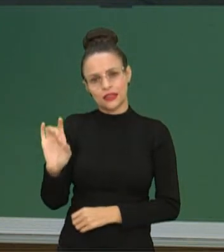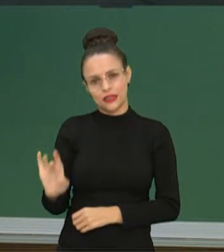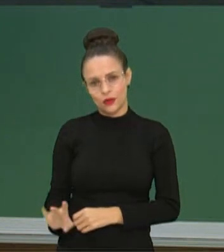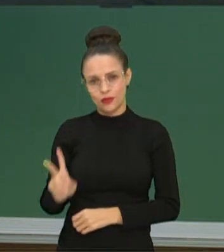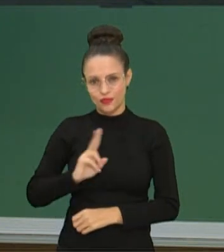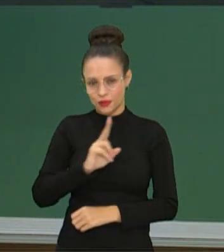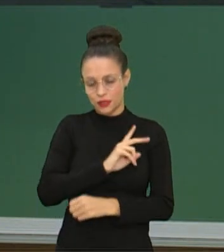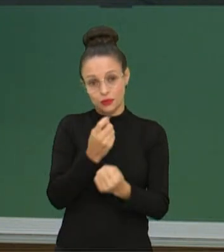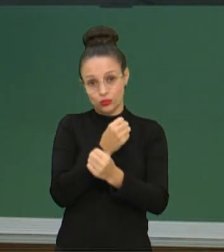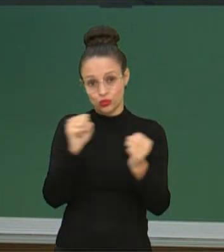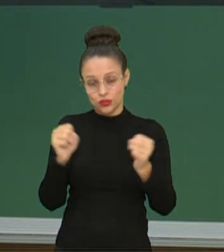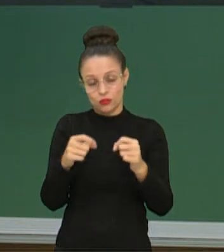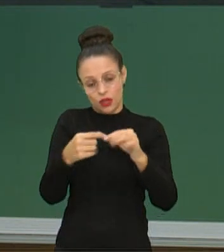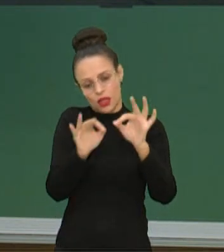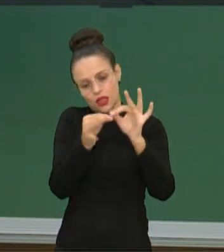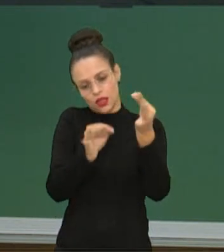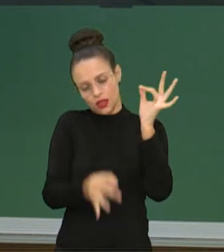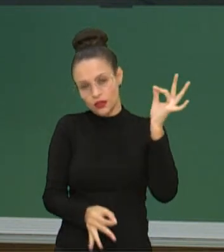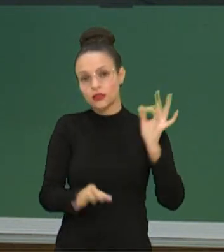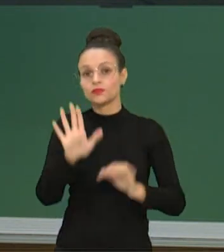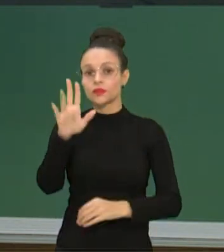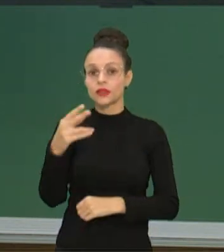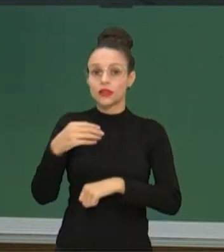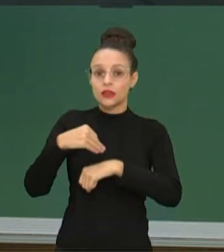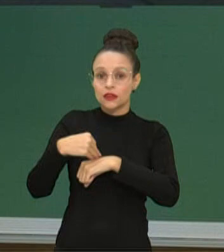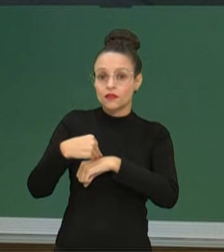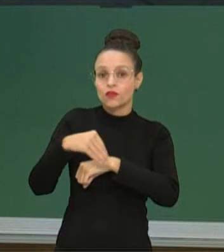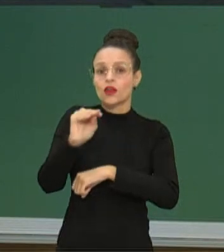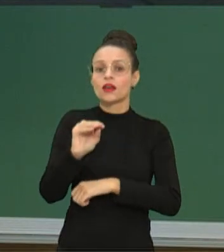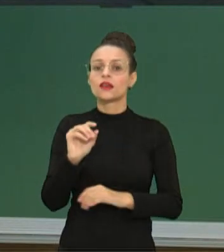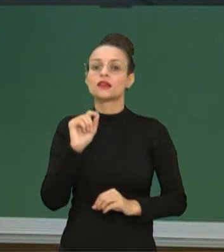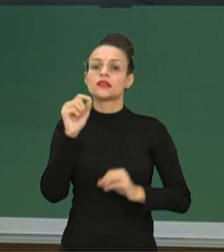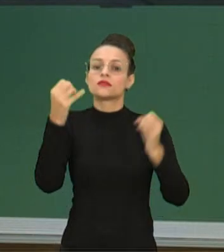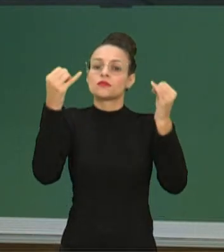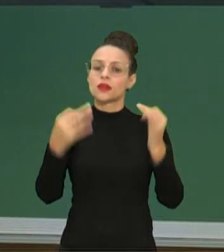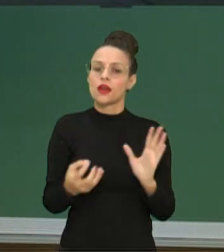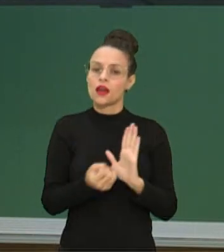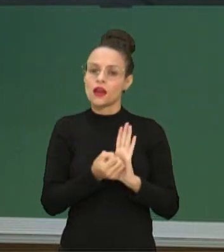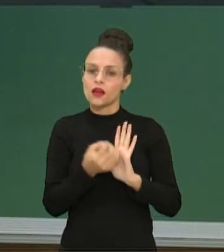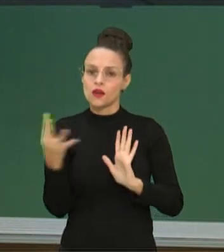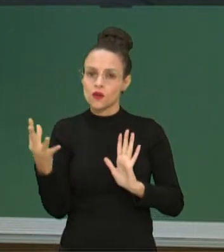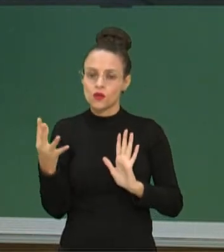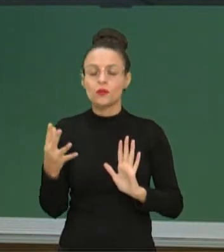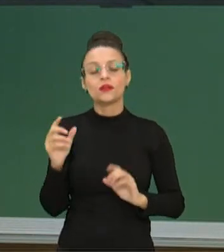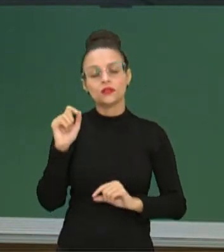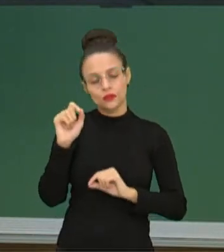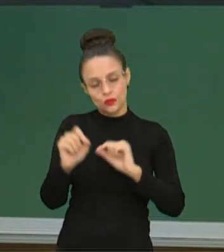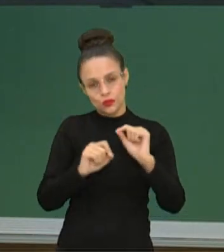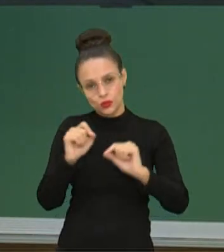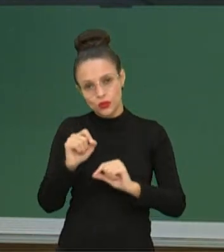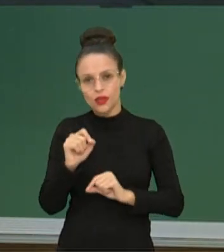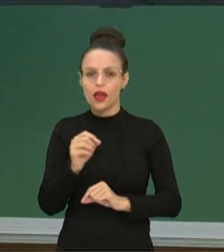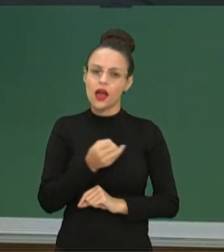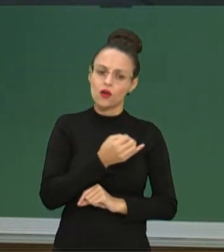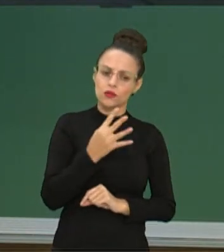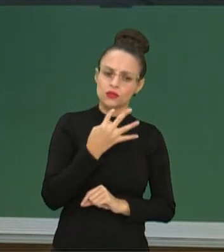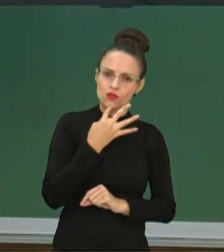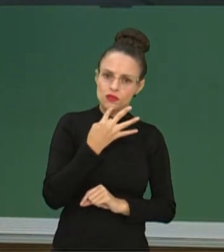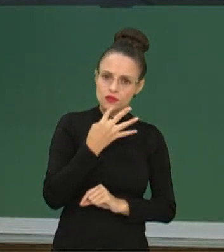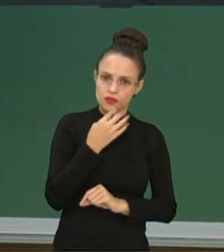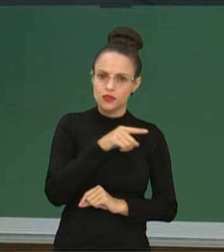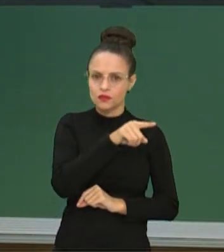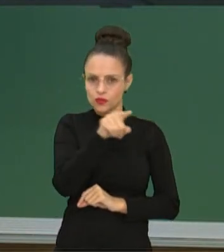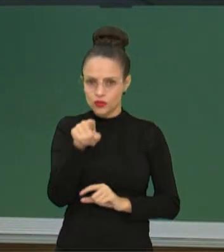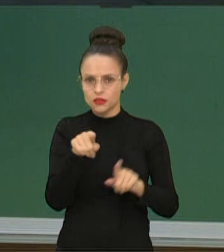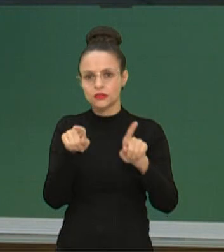aqui, certo? Então, lembrem-se que eu vou falar algumas e, são algumas das que são conhecidas e que de